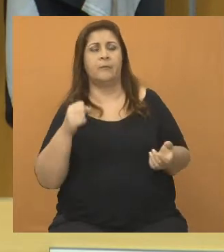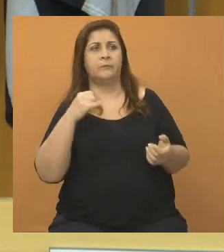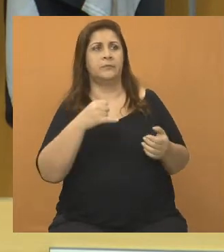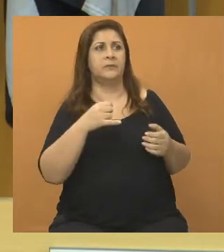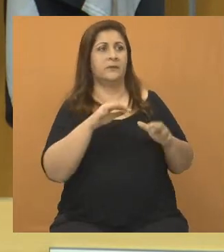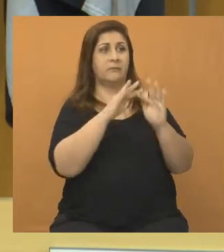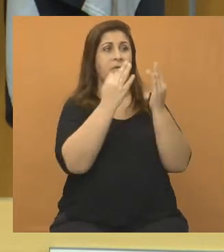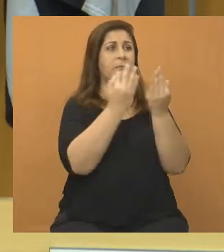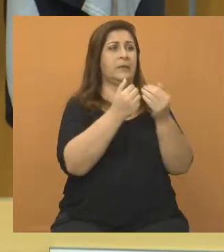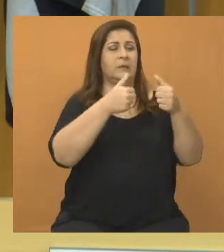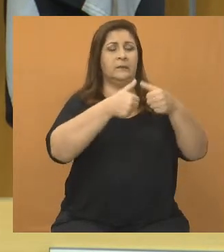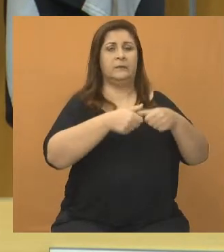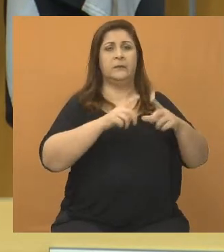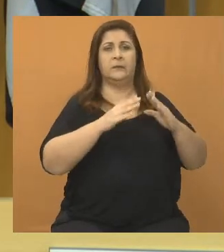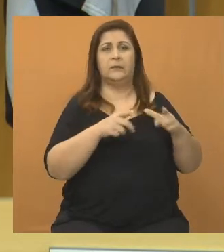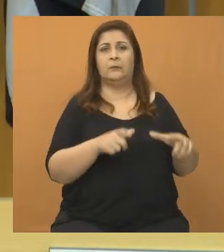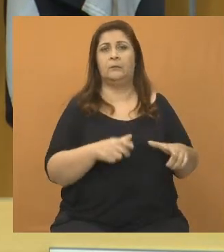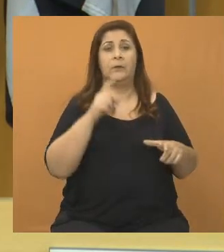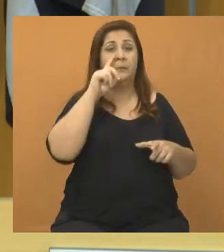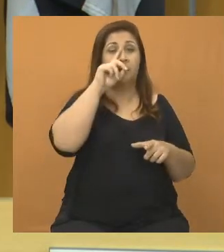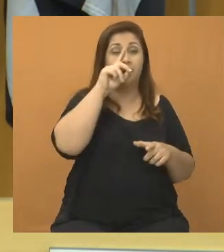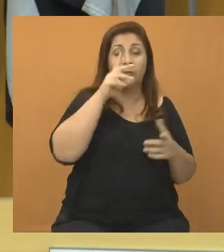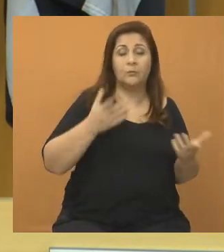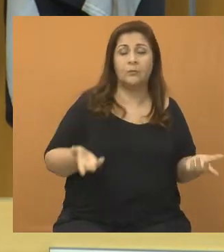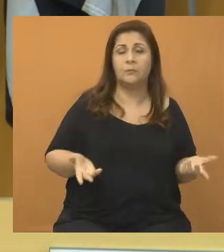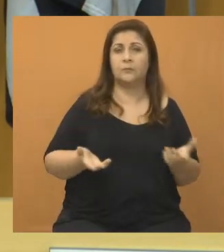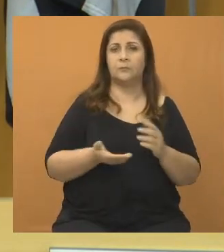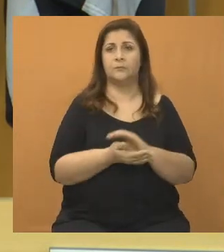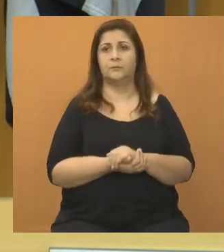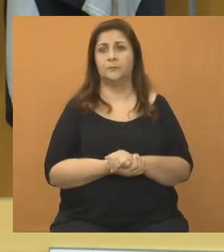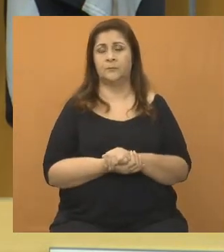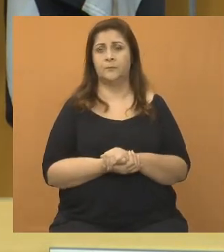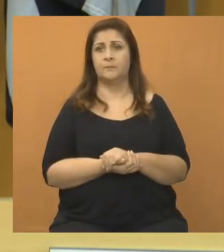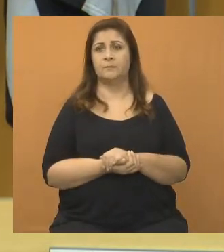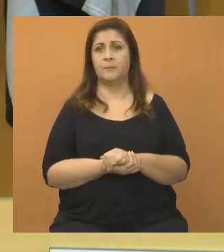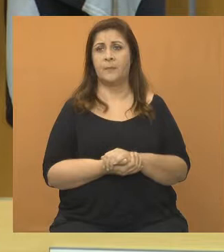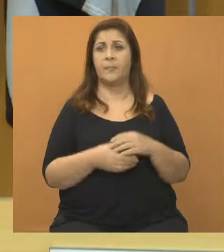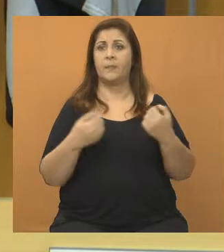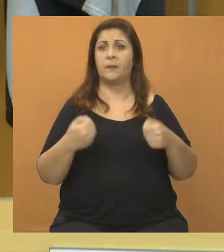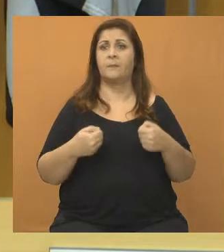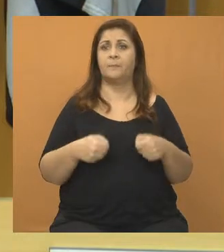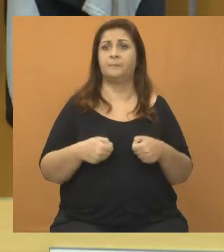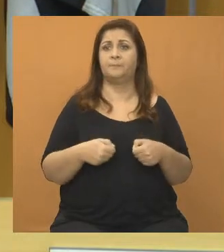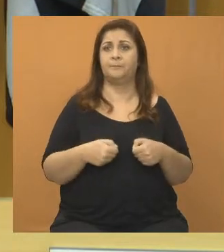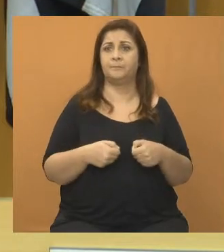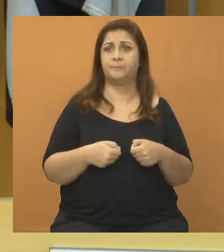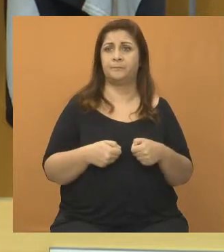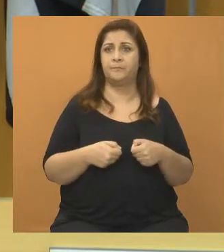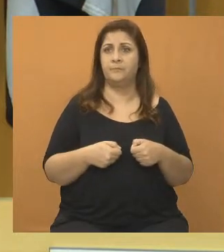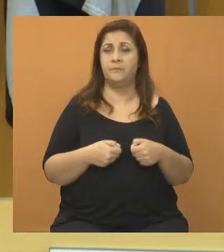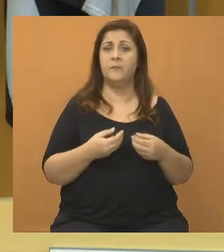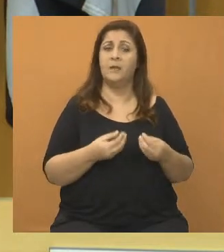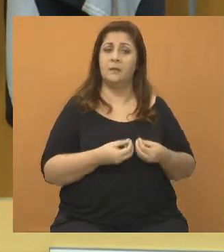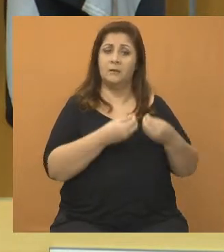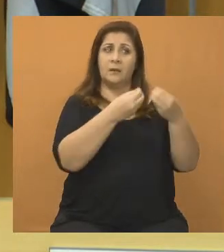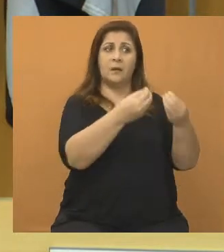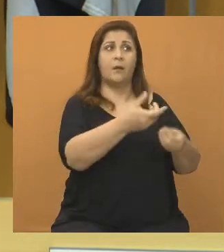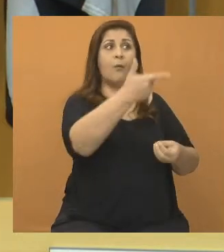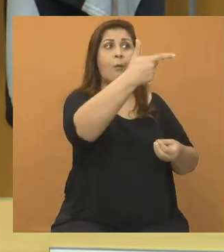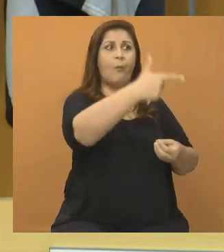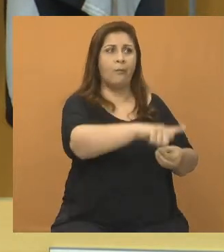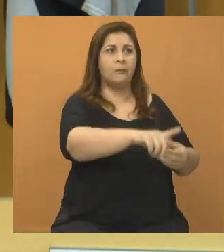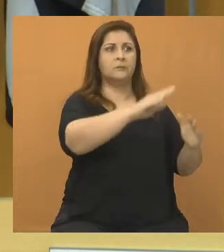tem que retirar a família em APP, você tem que, para você retirar, você tem que dar uma outra condição de moradia, então